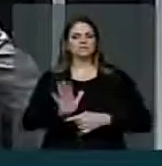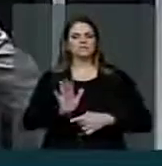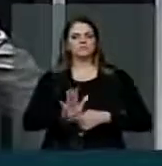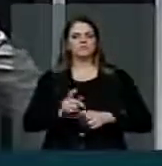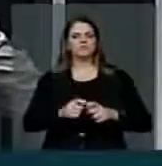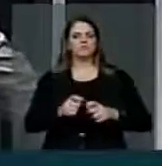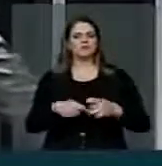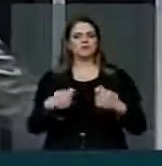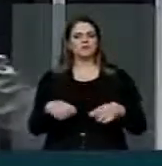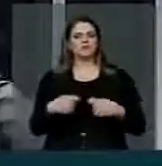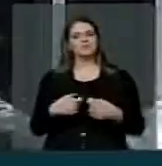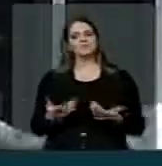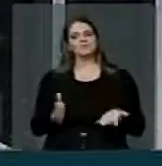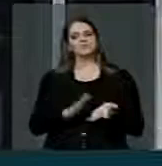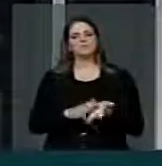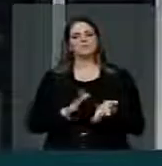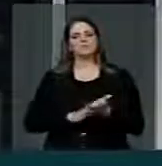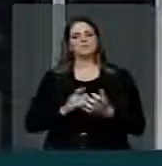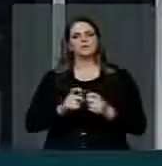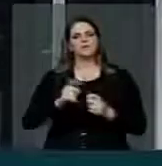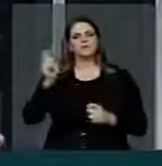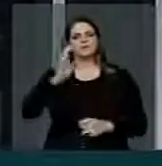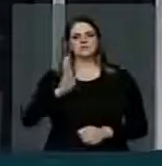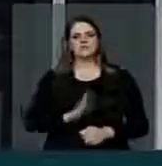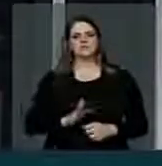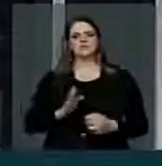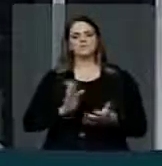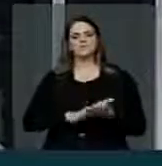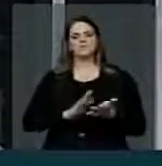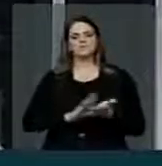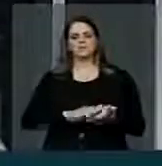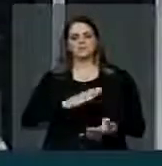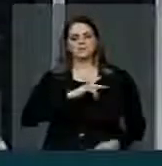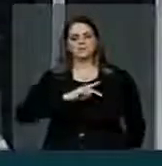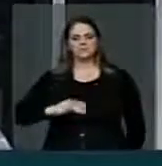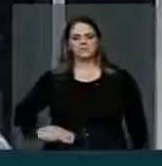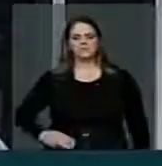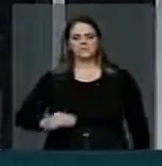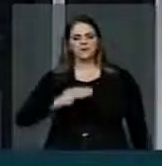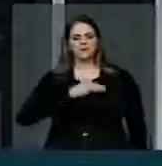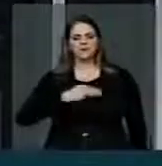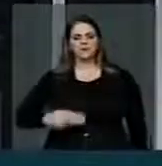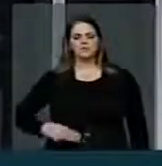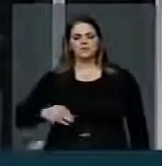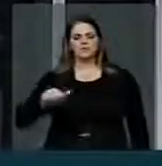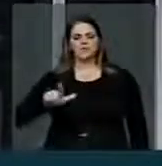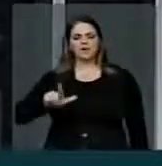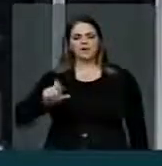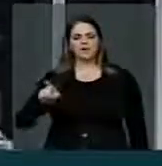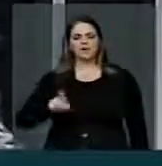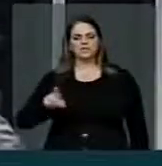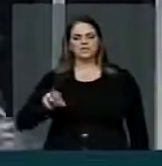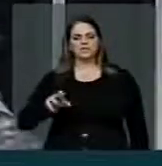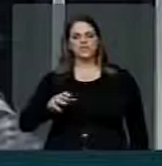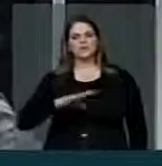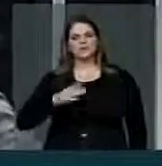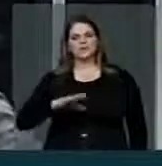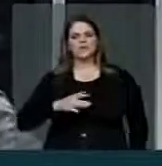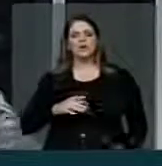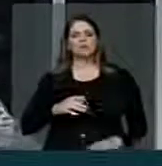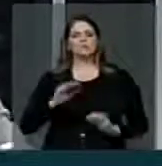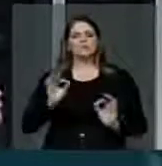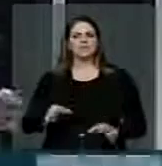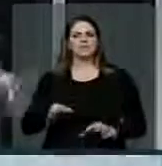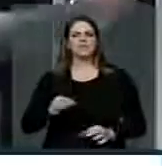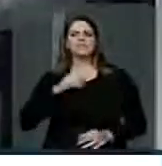Brasil. Por isso, parabéns aos médicos brasileiros, parabéns ao ministro Alexandre Padilha, que teve a coragem de enfrentamento, e com certeza, como ninguém conserta